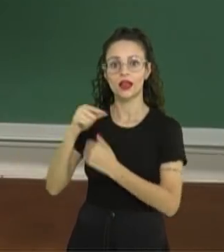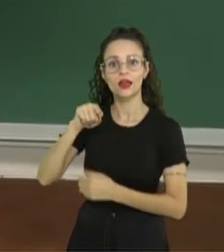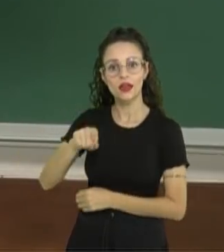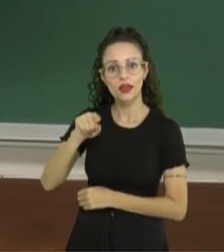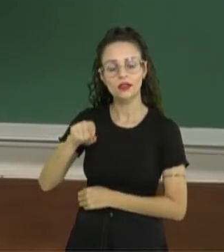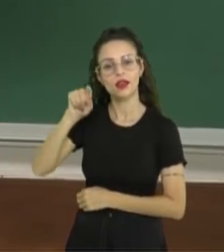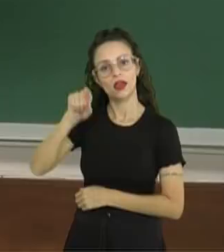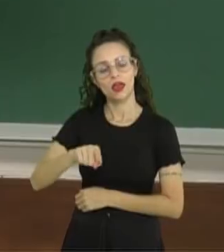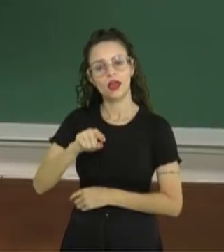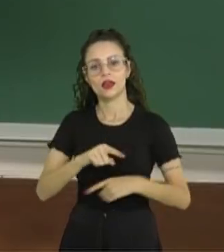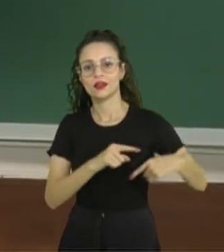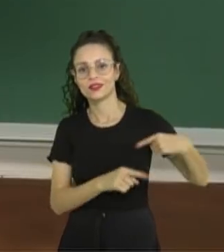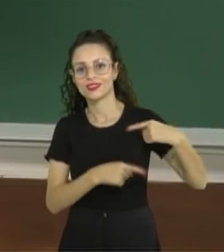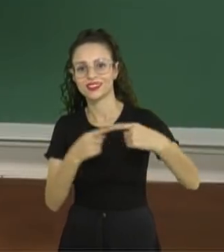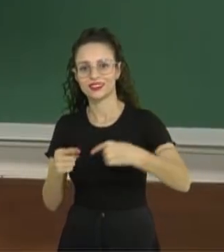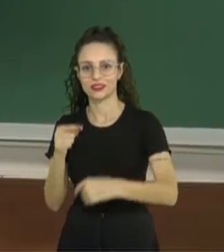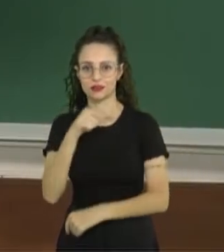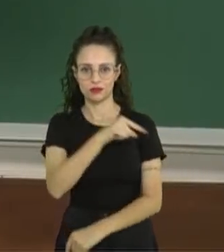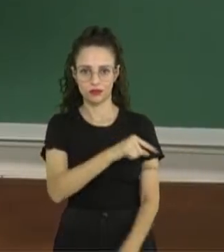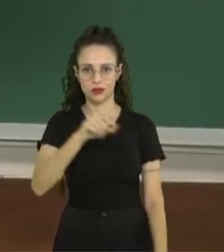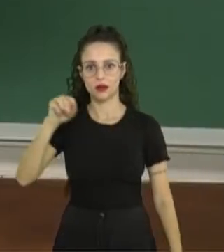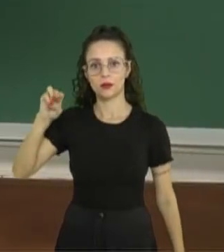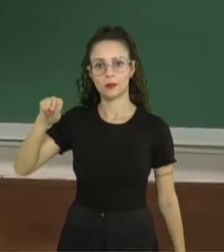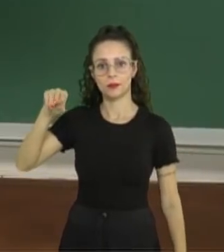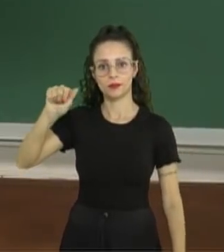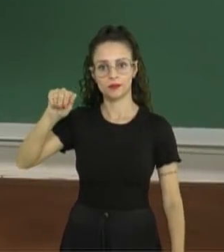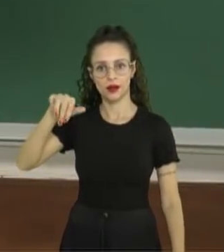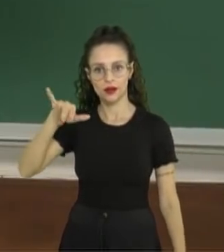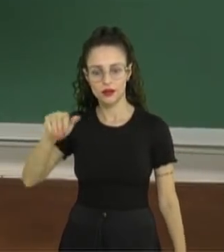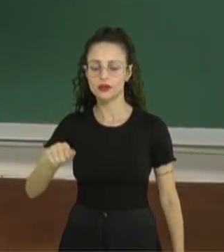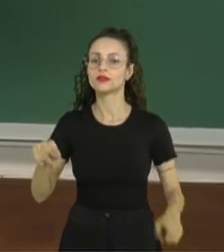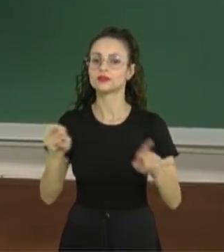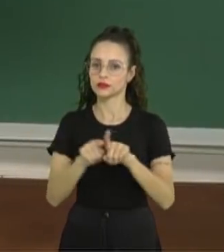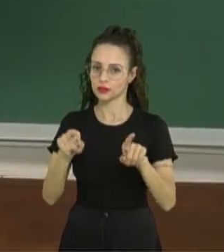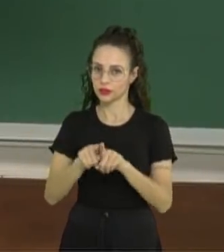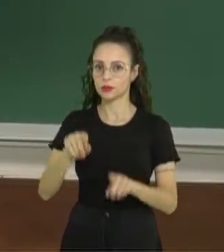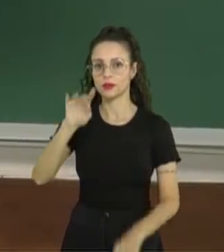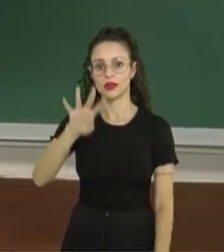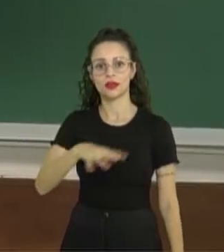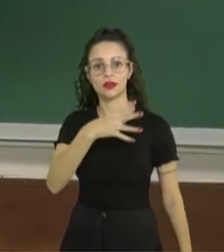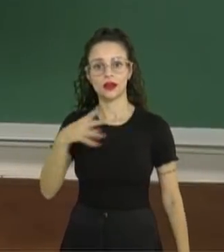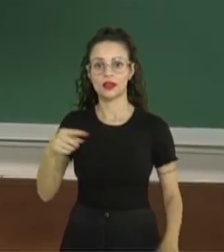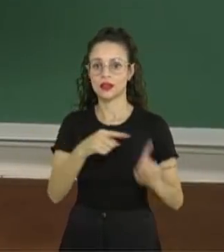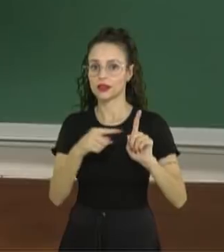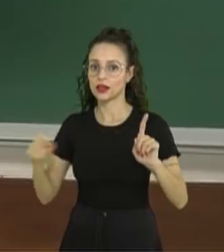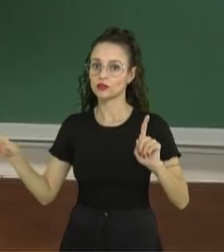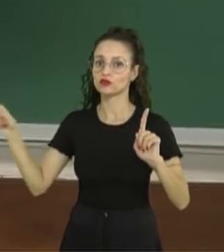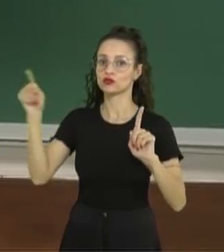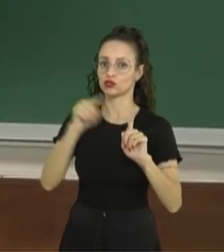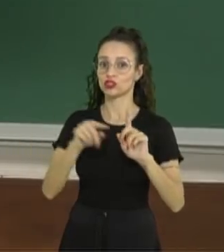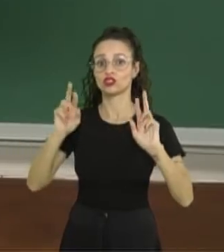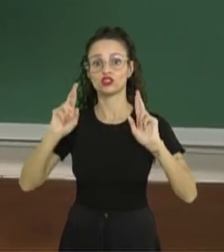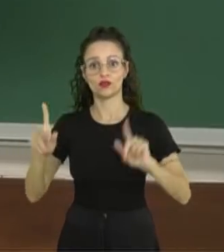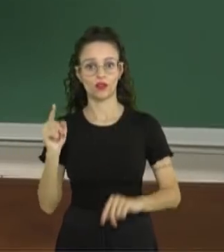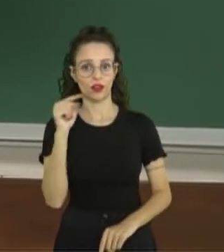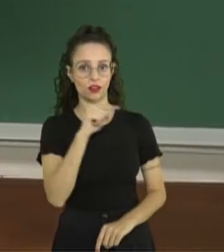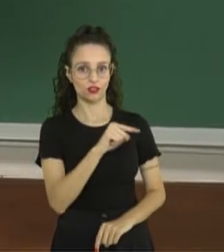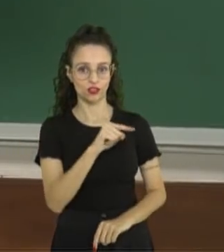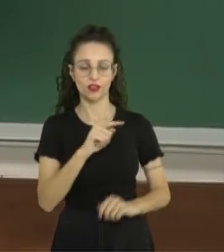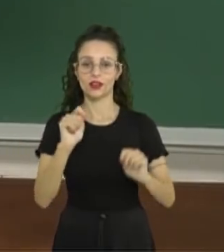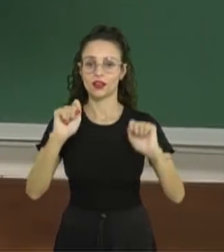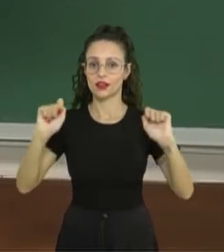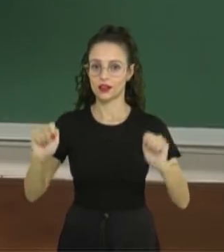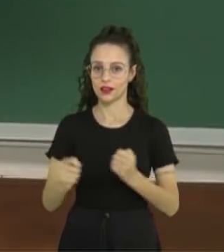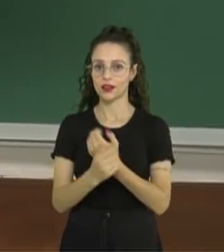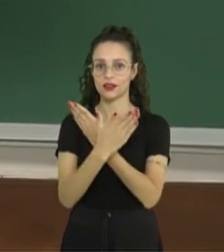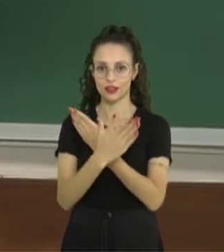como descendentes dessa civilização, que tinha também um calendário cíclico, mais diferente do calendário asteca. Só para dar esse